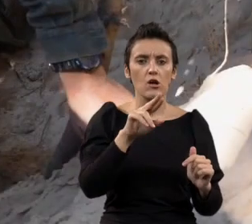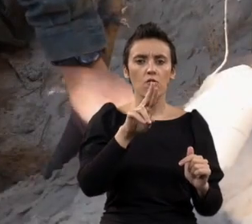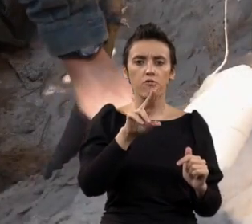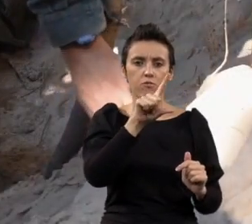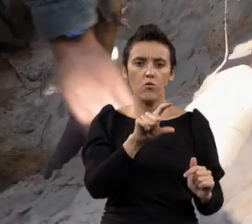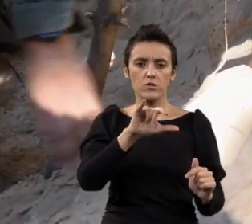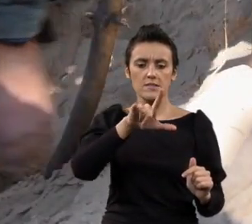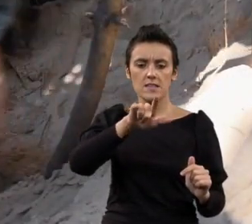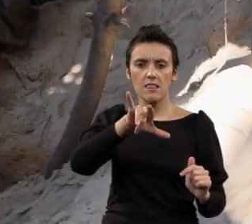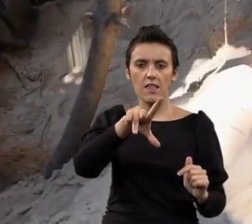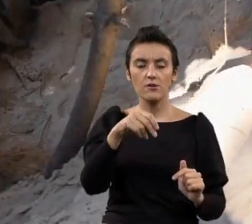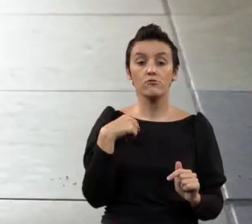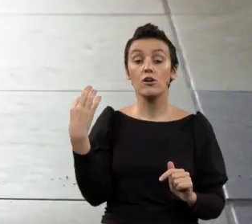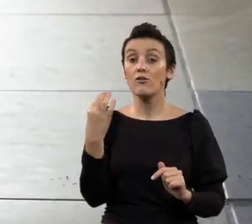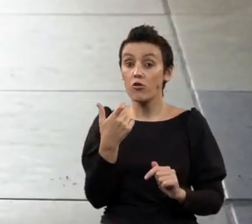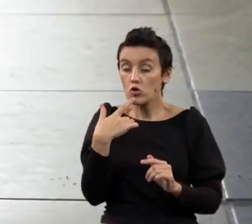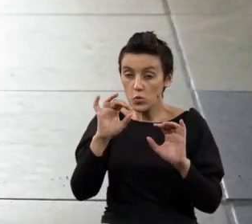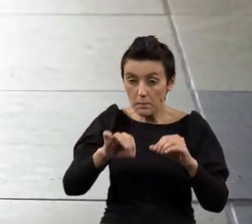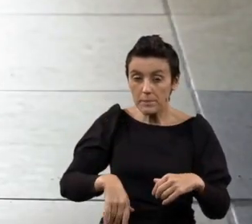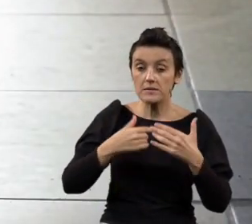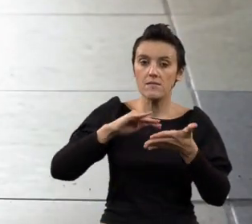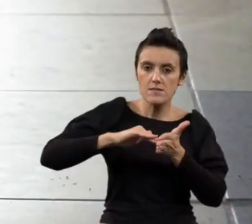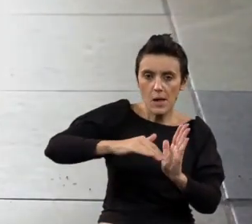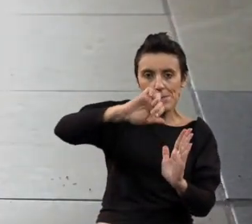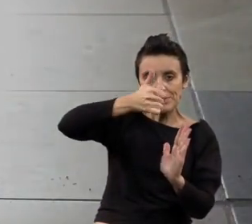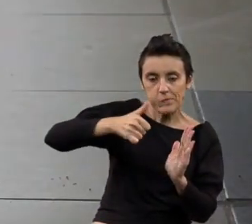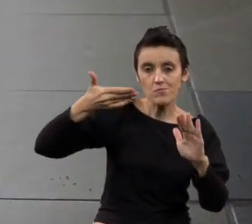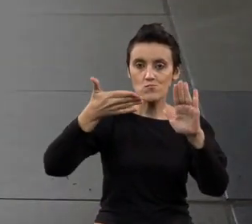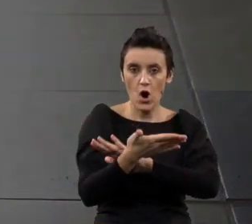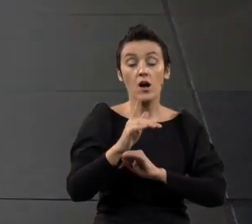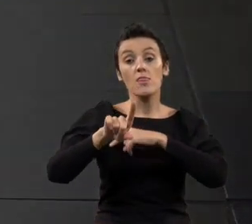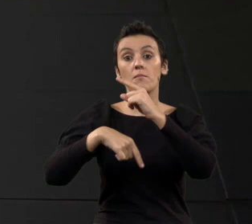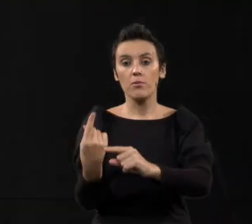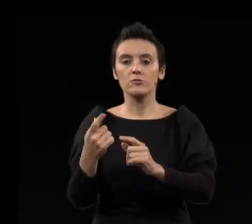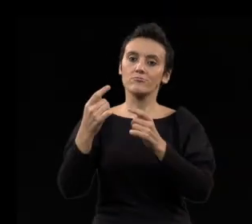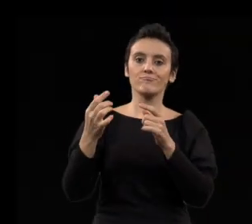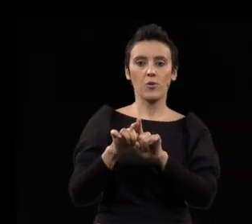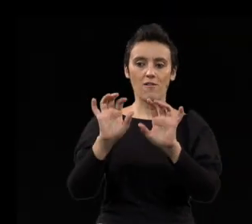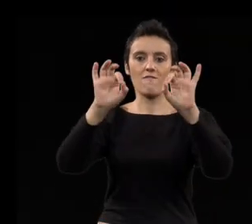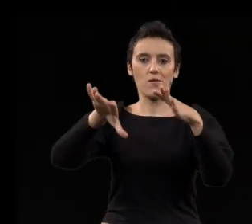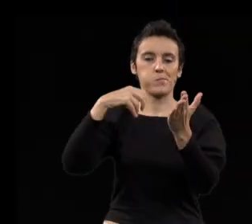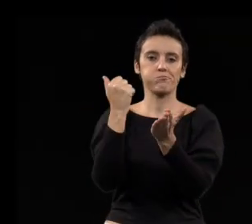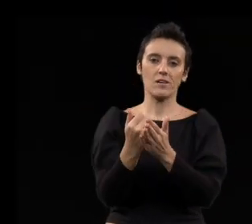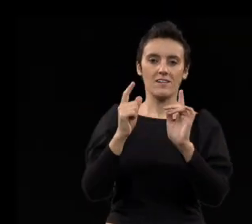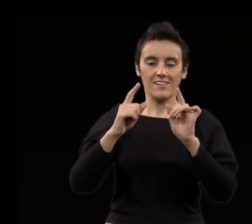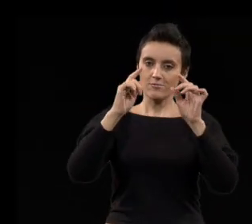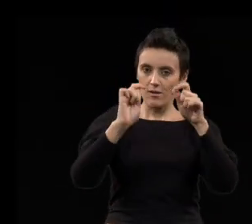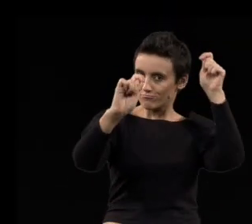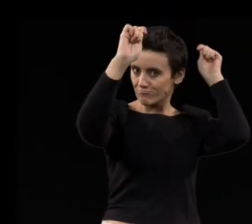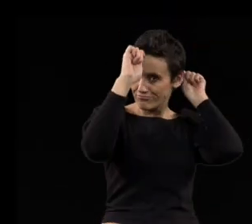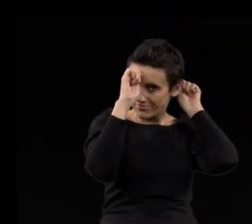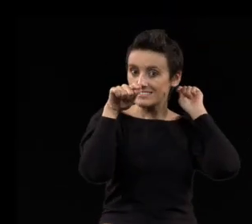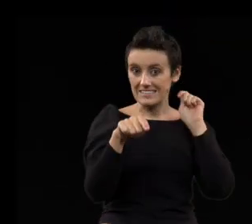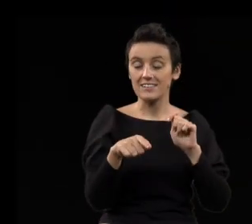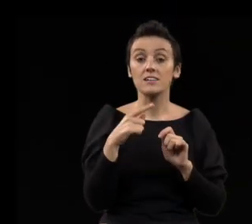provas de acesso até à imposição de boinas. E é o meu primeiro